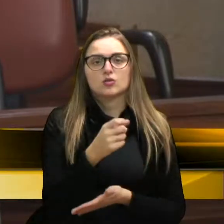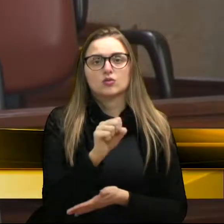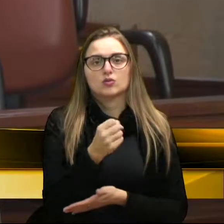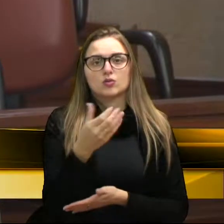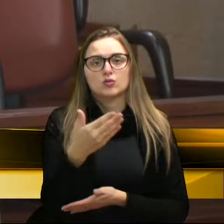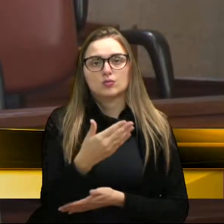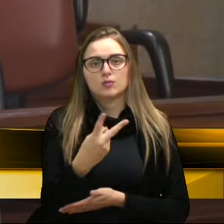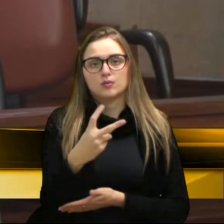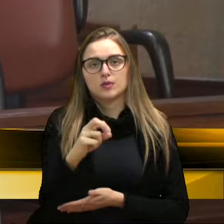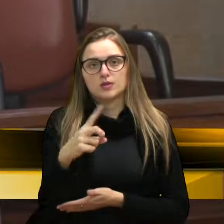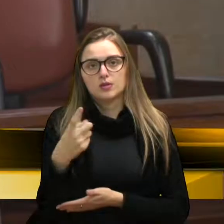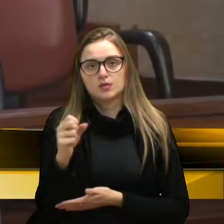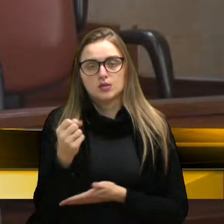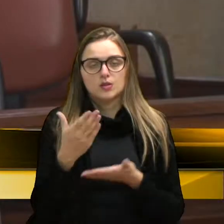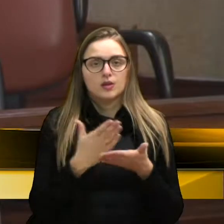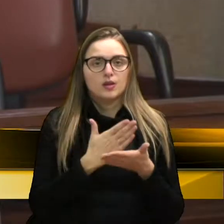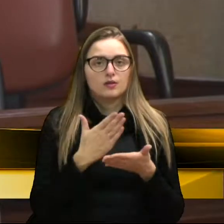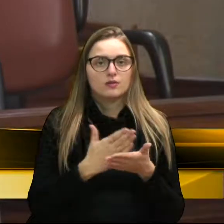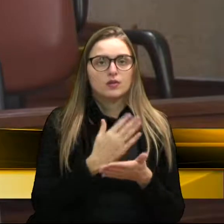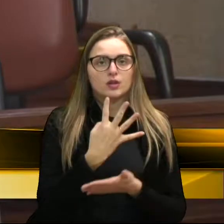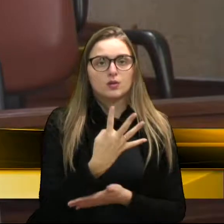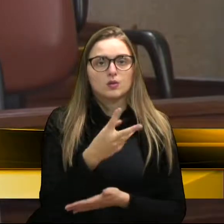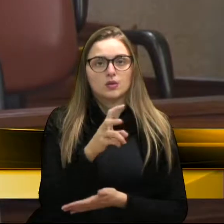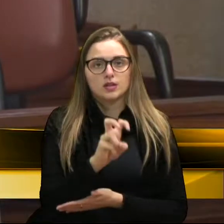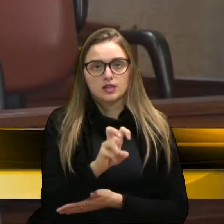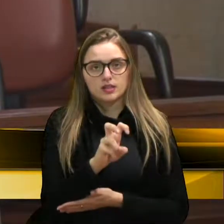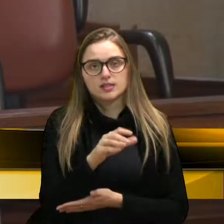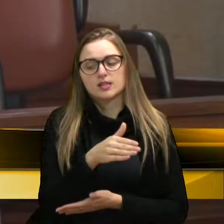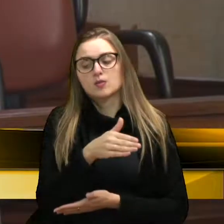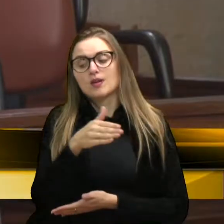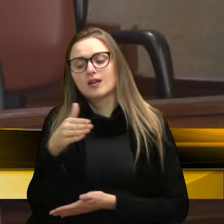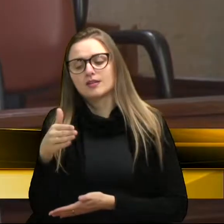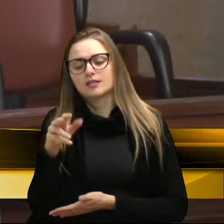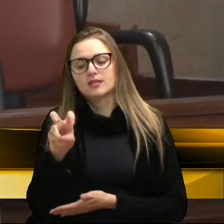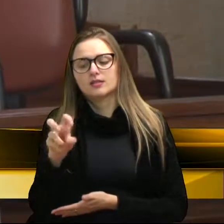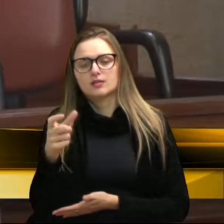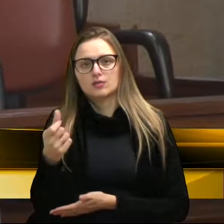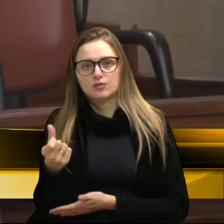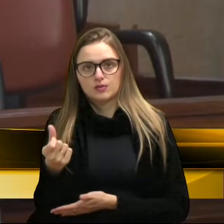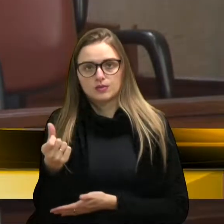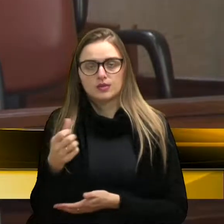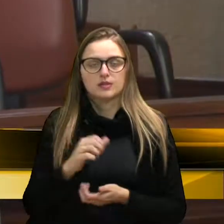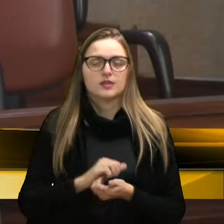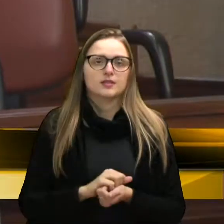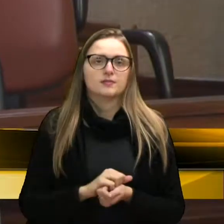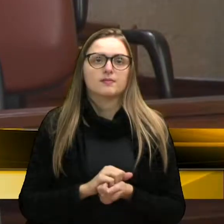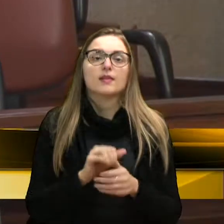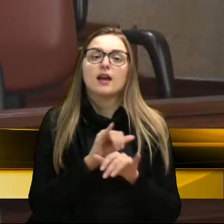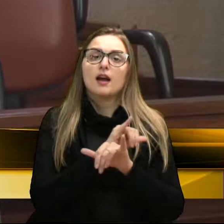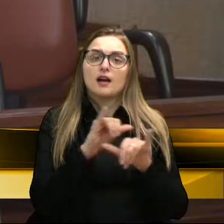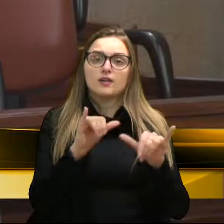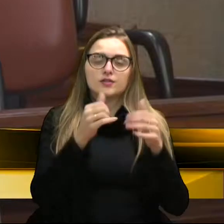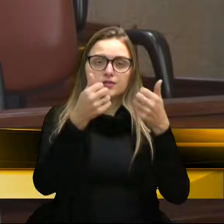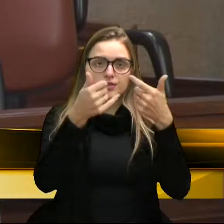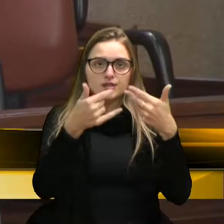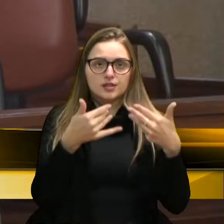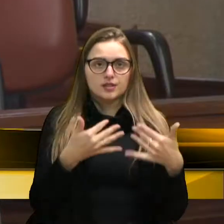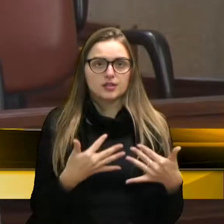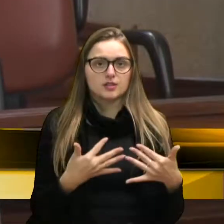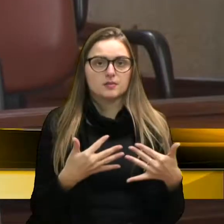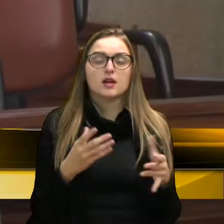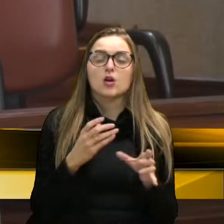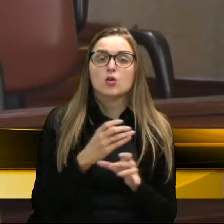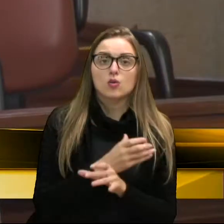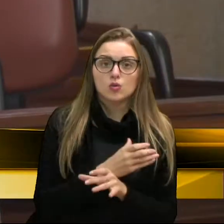2018, as folhas 45 a 56. Informa em suas razões a conclusão